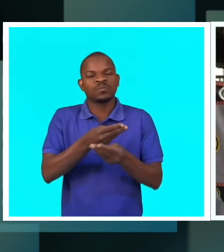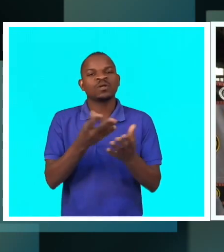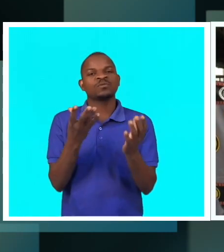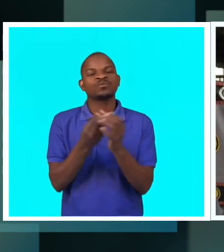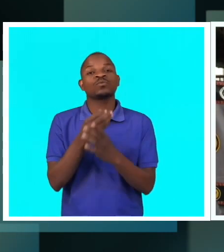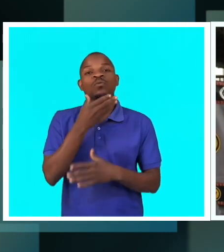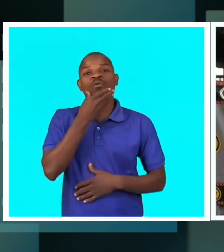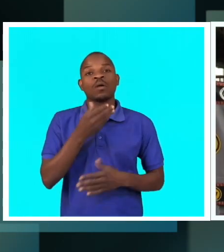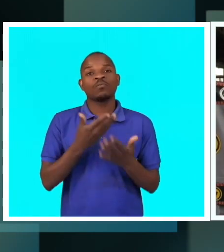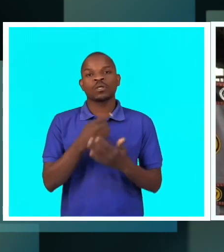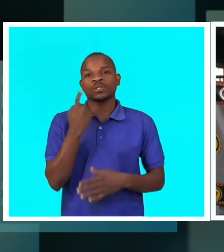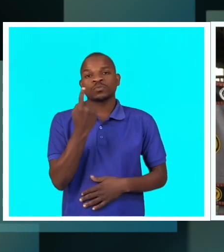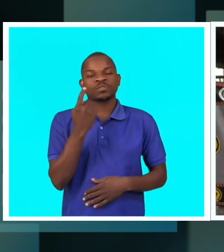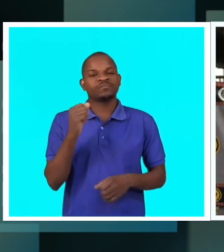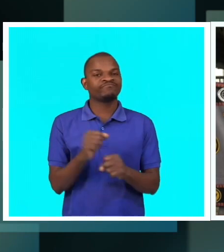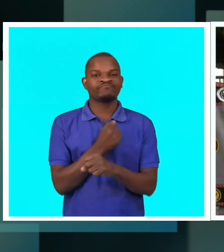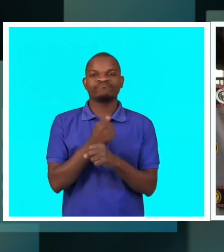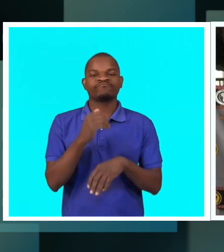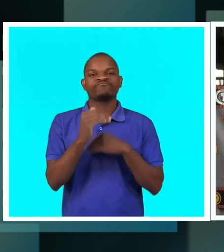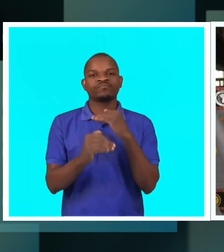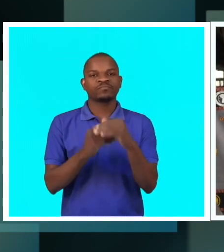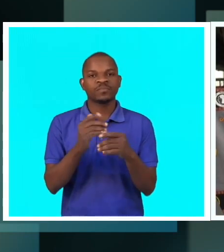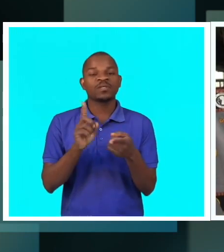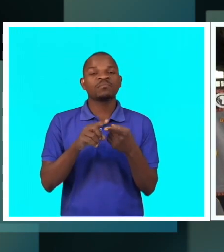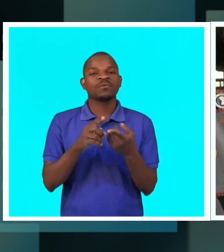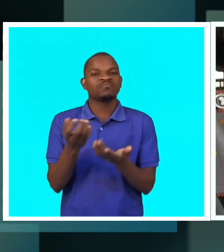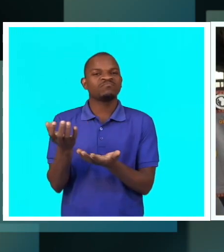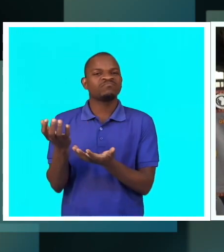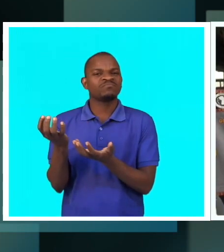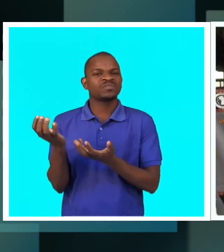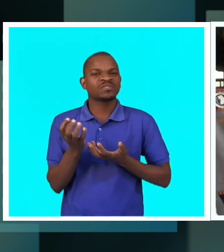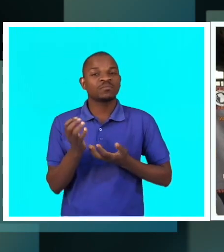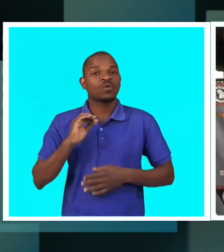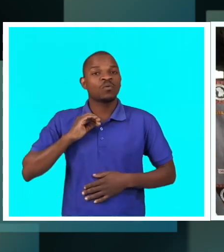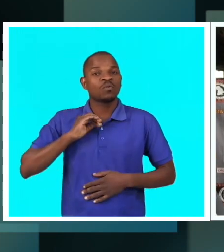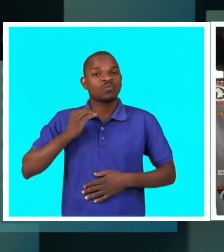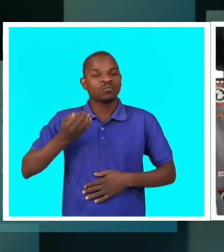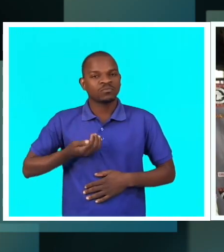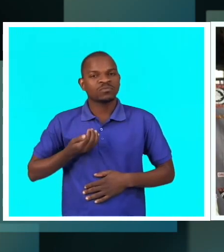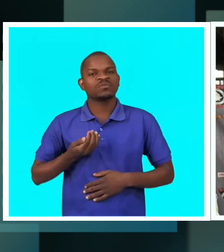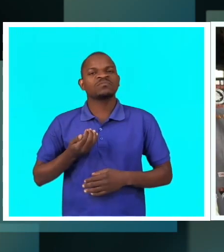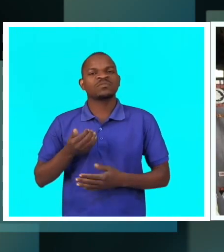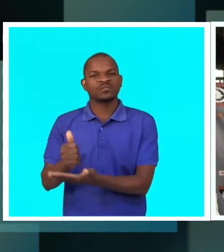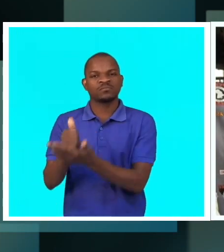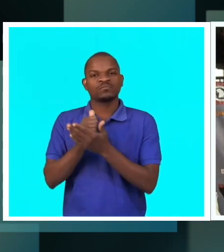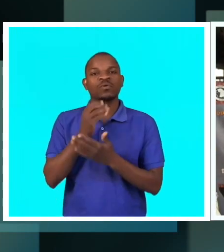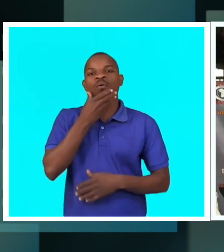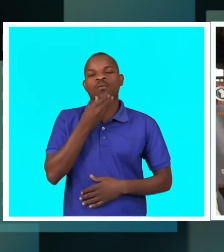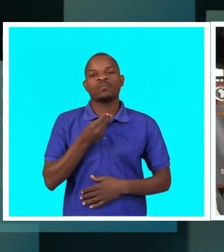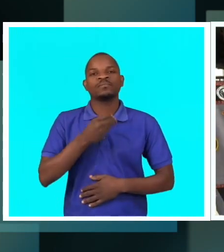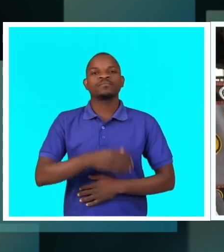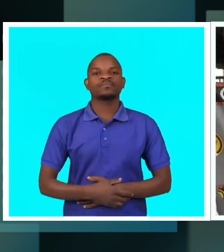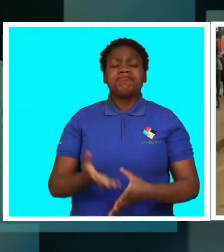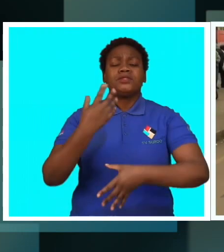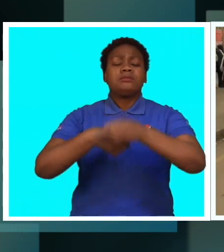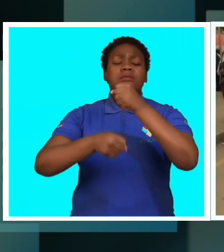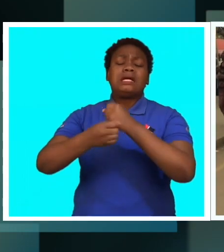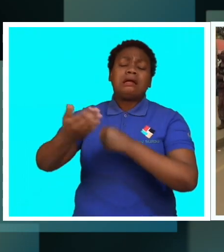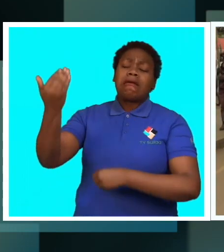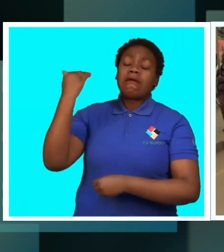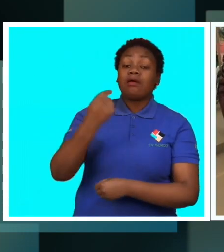colaboração dos homens, porque nós sozinhas não podemos fazer nada. Precisamos que os homens nos apoiem.